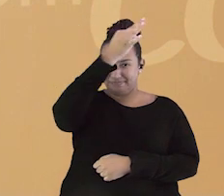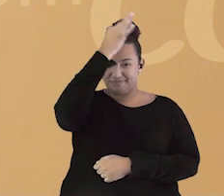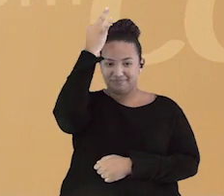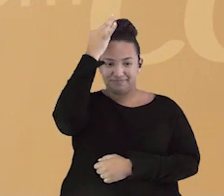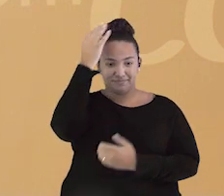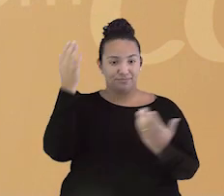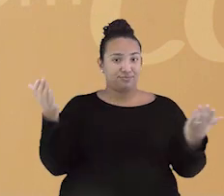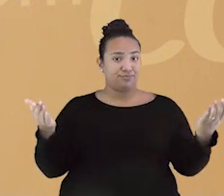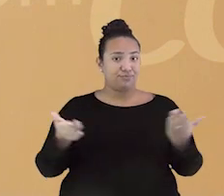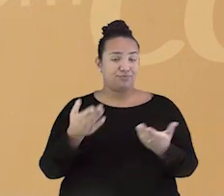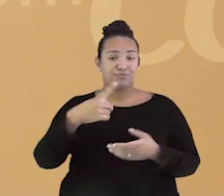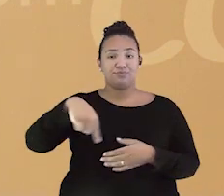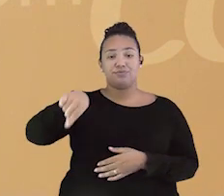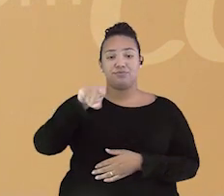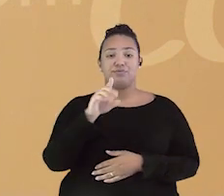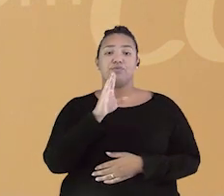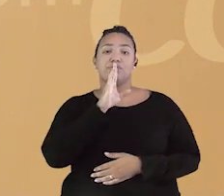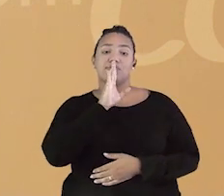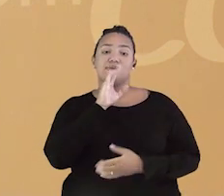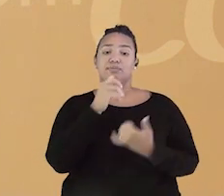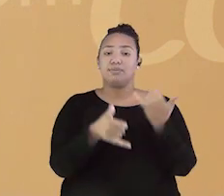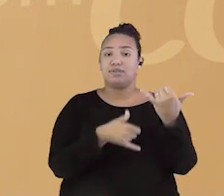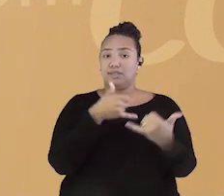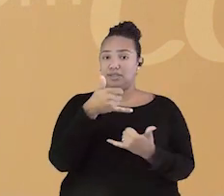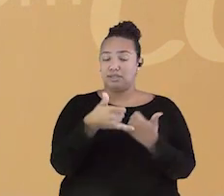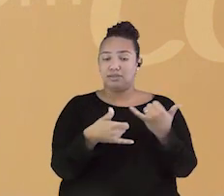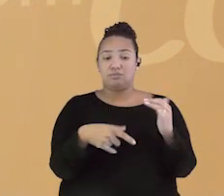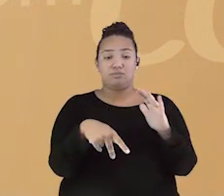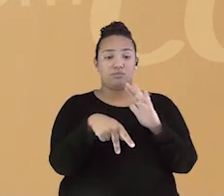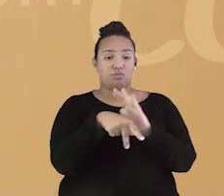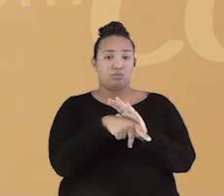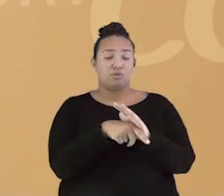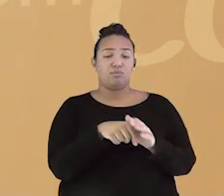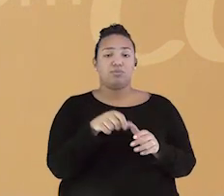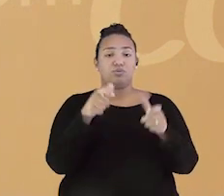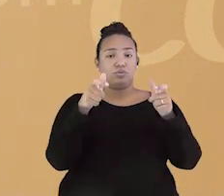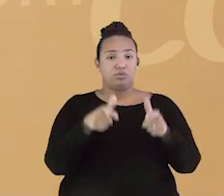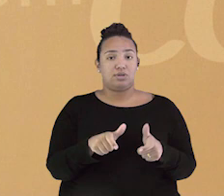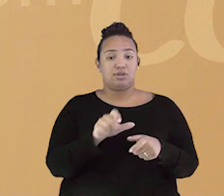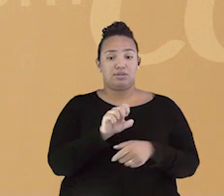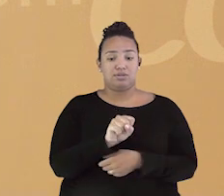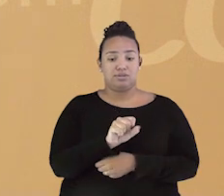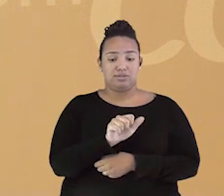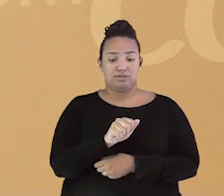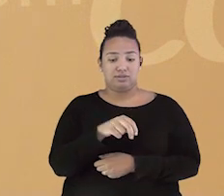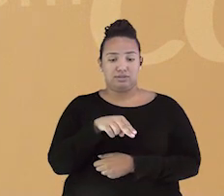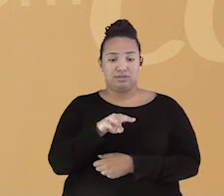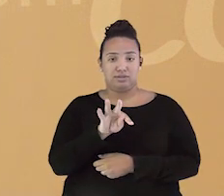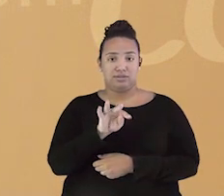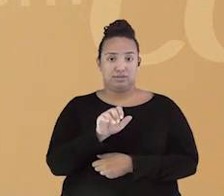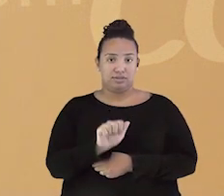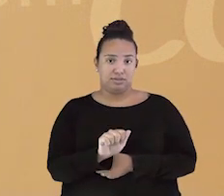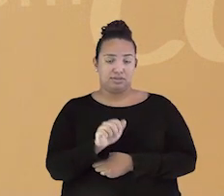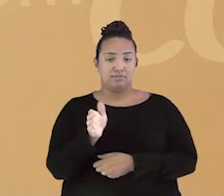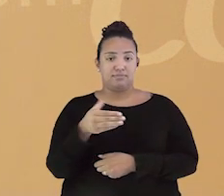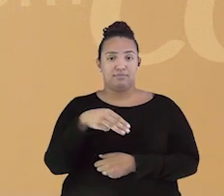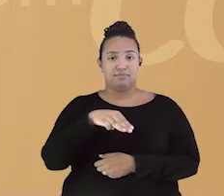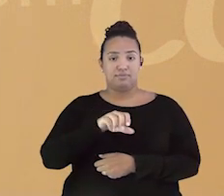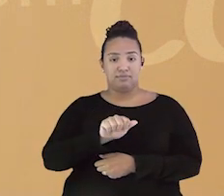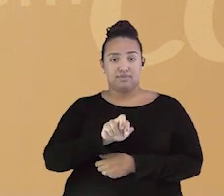conhecer uma das brincadeiras que as crianças do Alto de Santa Maria, região serrana do Espírito Santo,